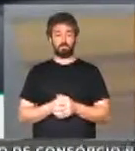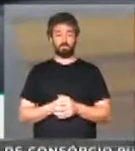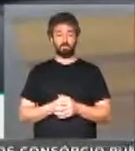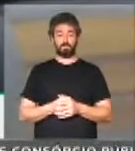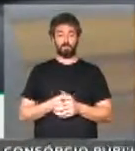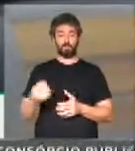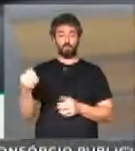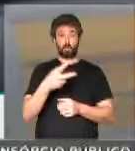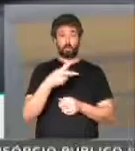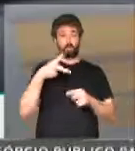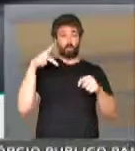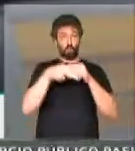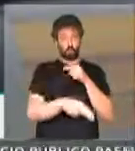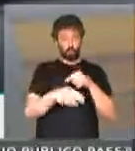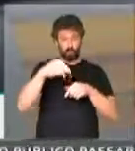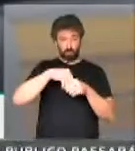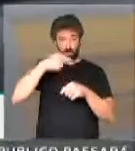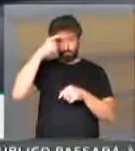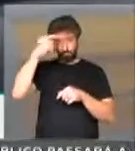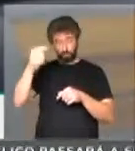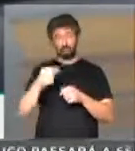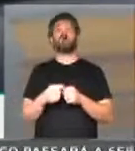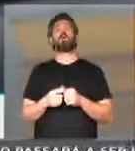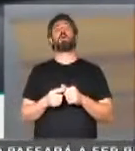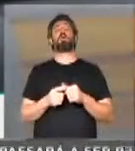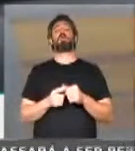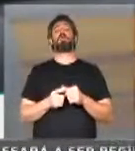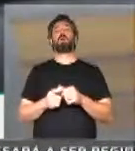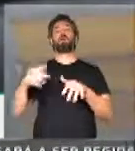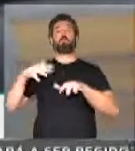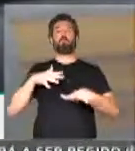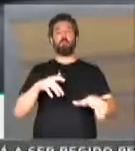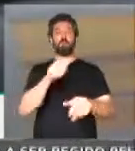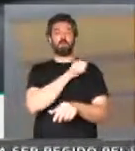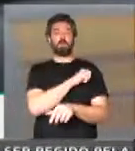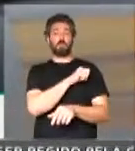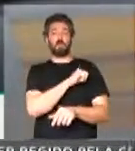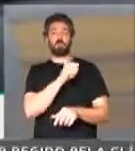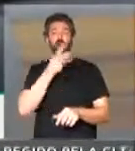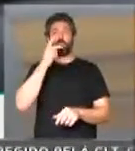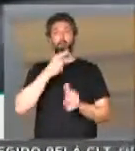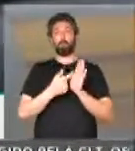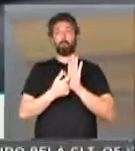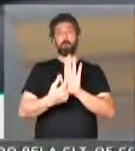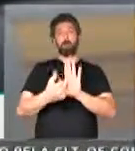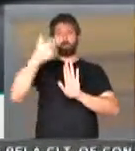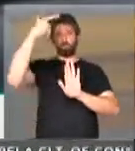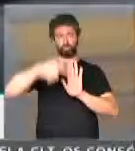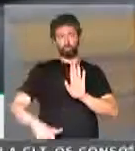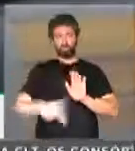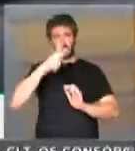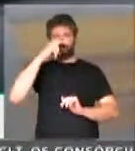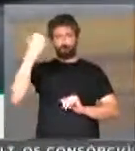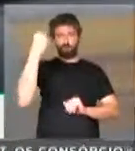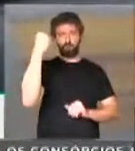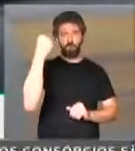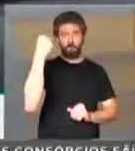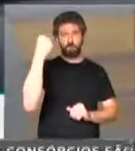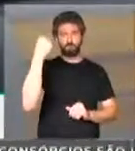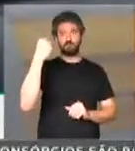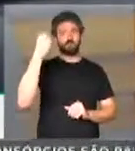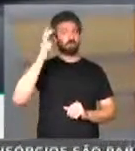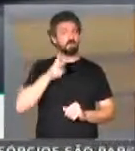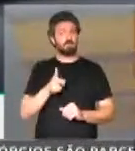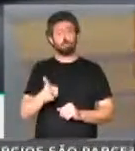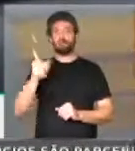novos cortes às nossas faculdades, o movimento estudantil, ele mostra mais uma vez a sua cara, a sua força. Ele